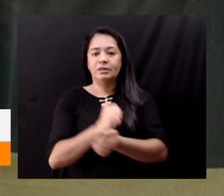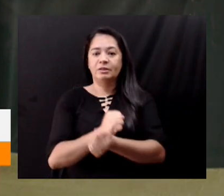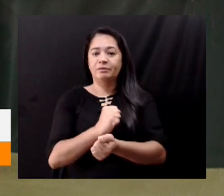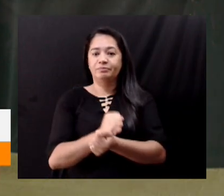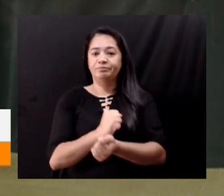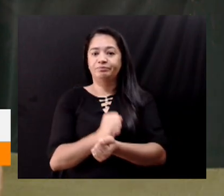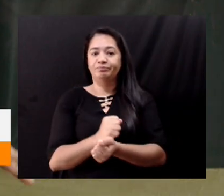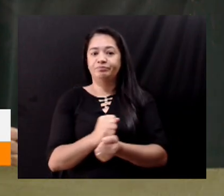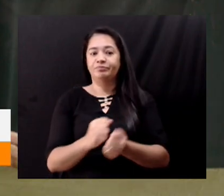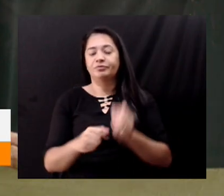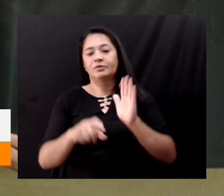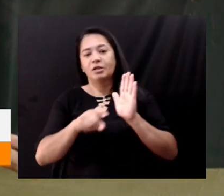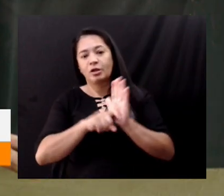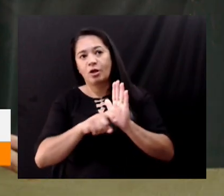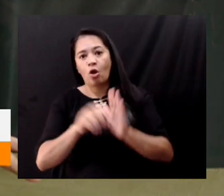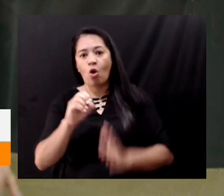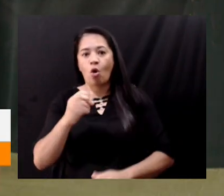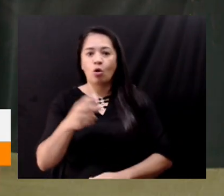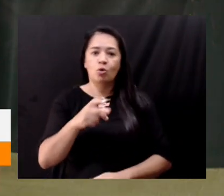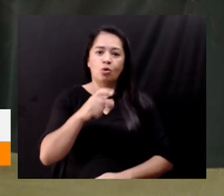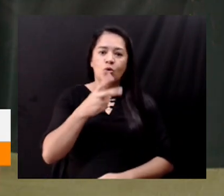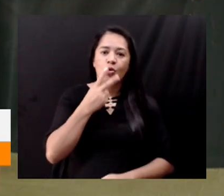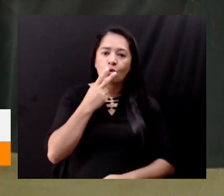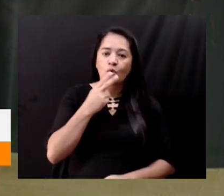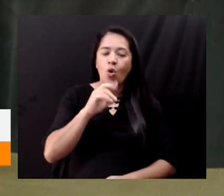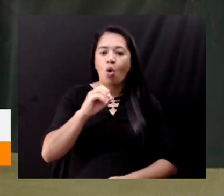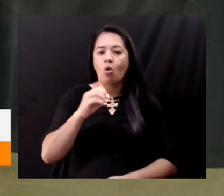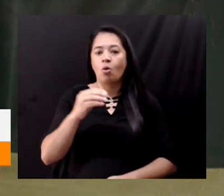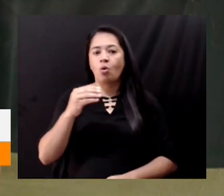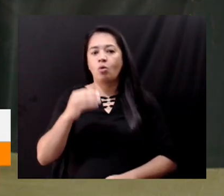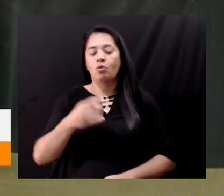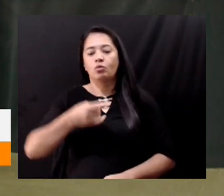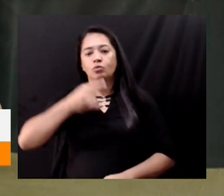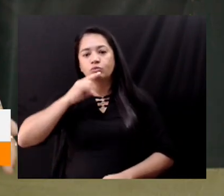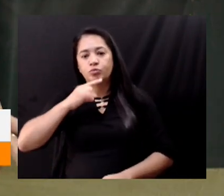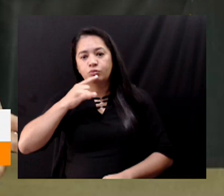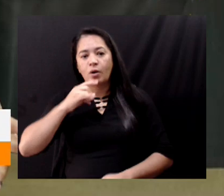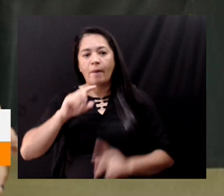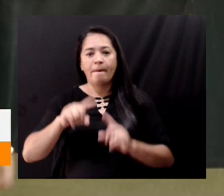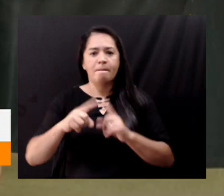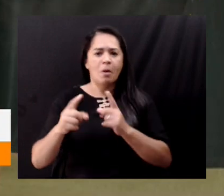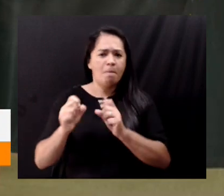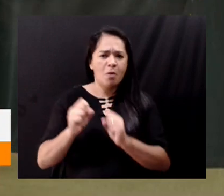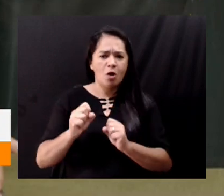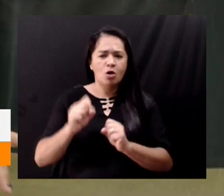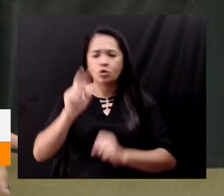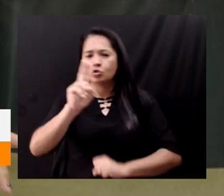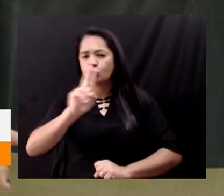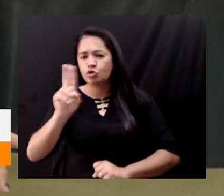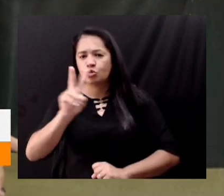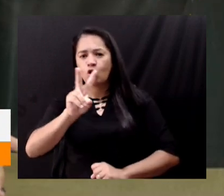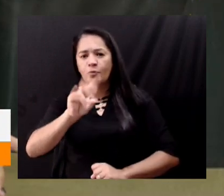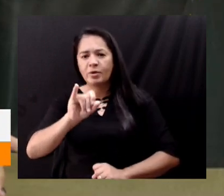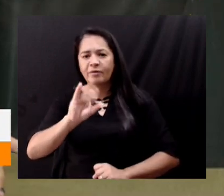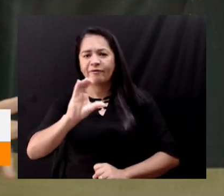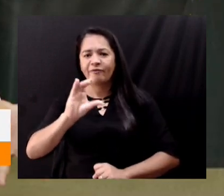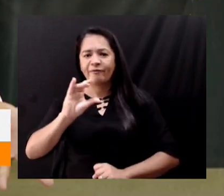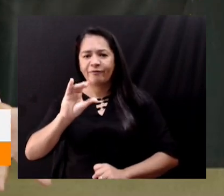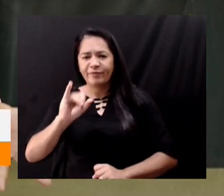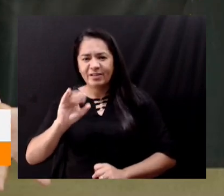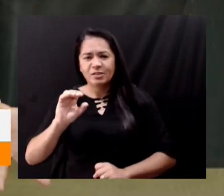nicotina ou álcool. Mas será que isso pode ser chamado de vício mesmo? Ou a gente está apenas lidando com um prazer